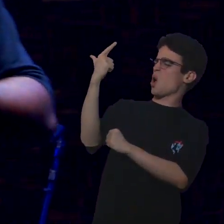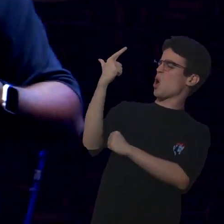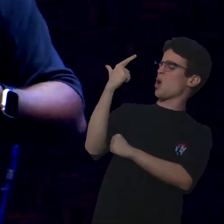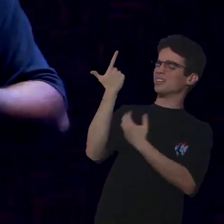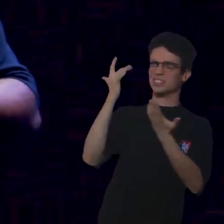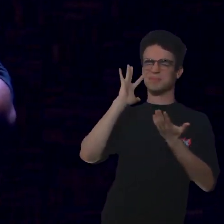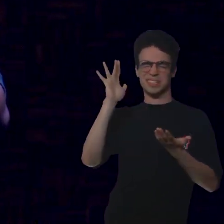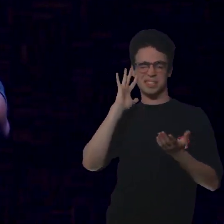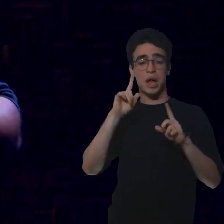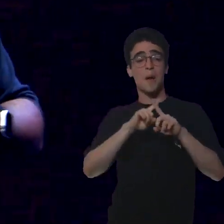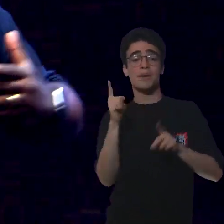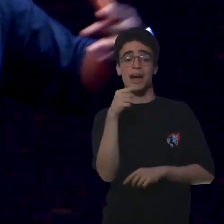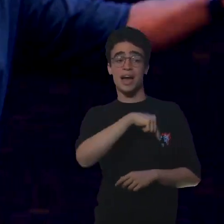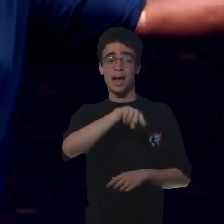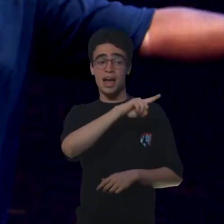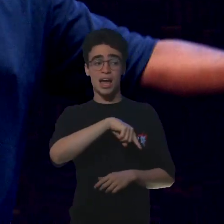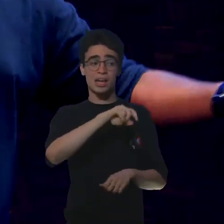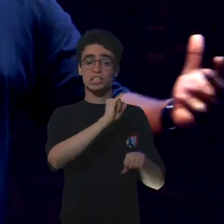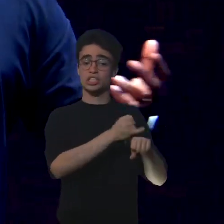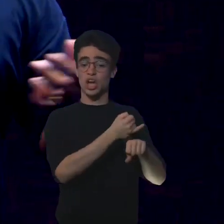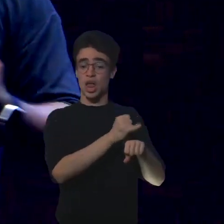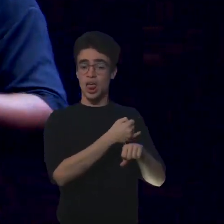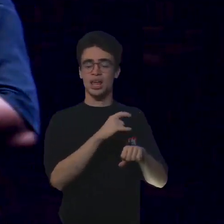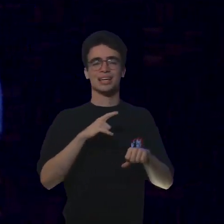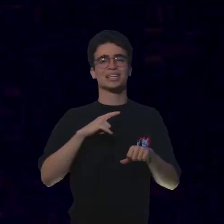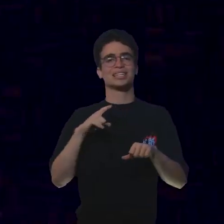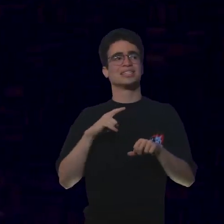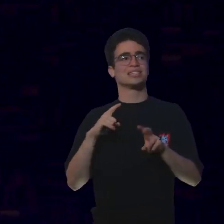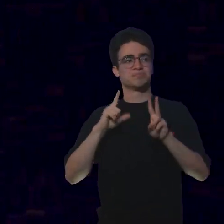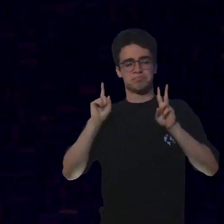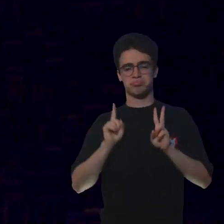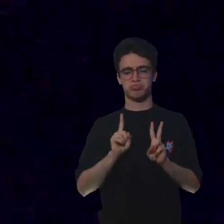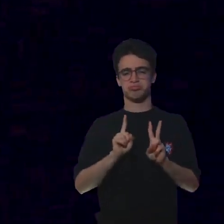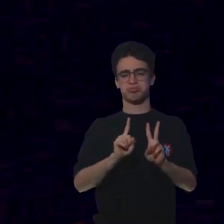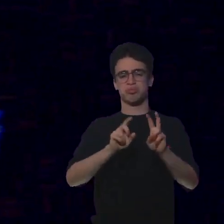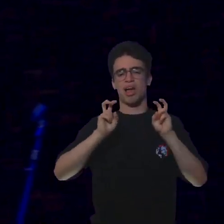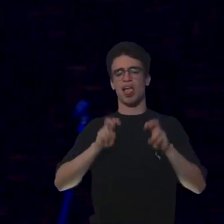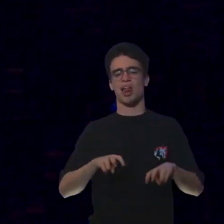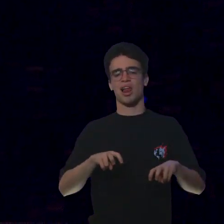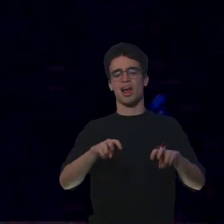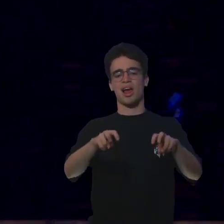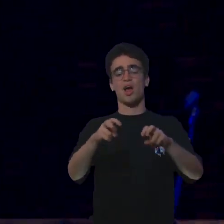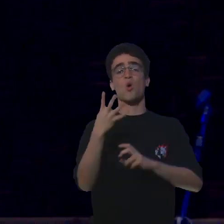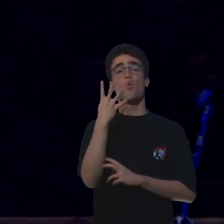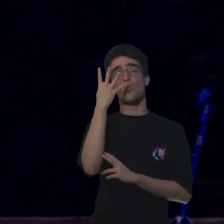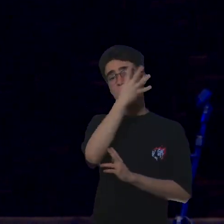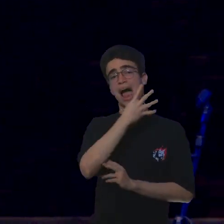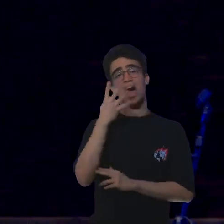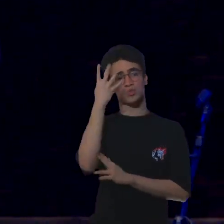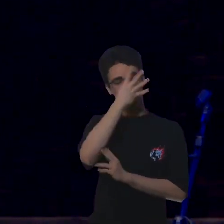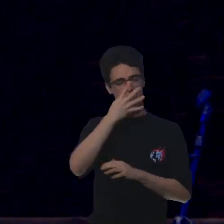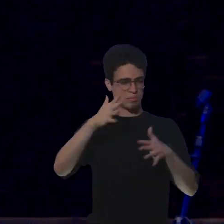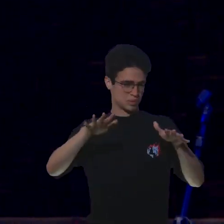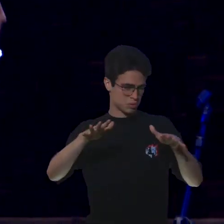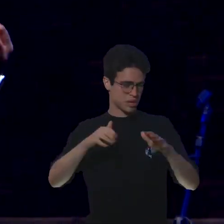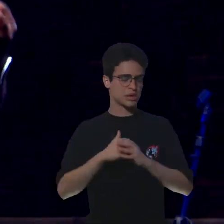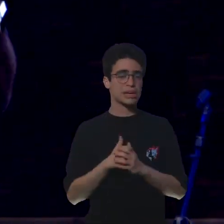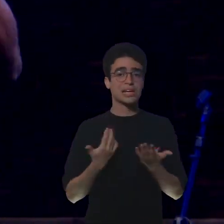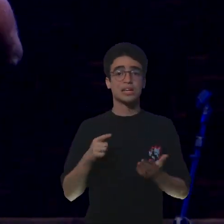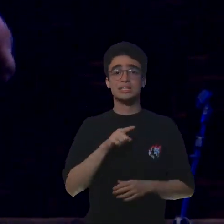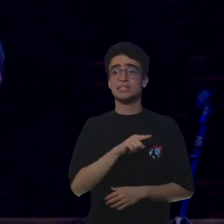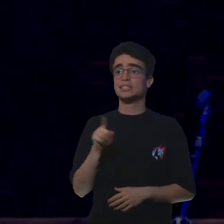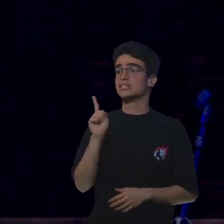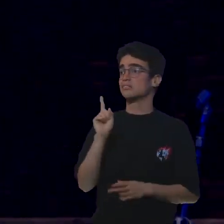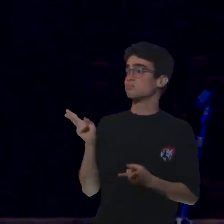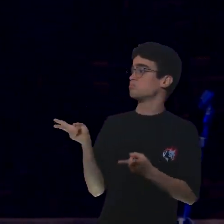estavam caminhando, eles iam caminhar 4 horas. Então, por isso que os comentaristas também falam que talvez eles não enxergavam